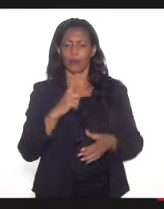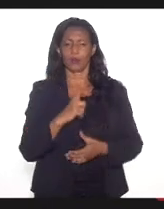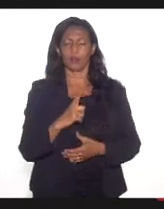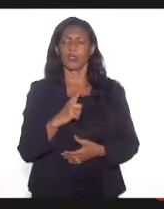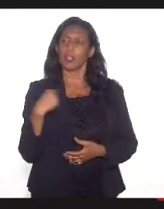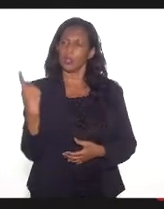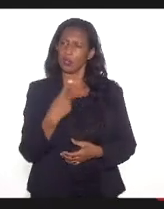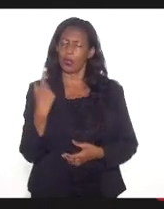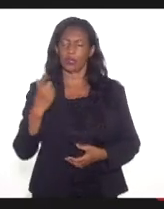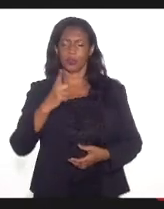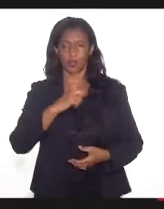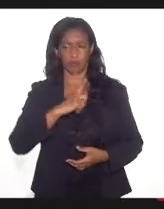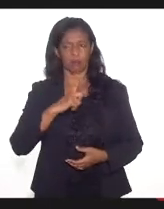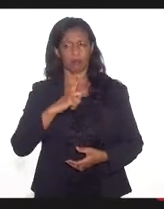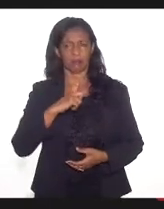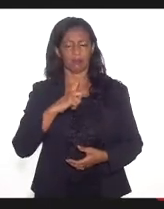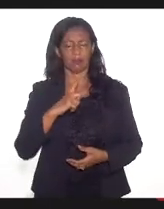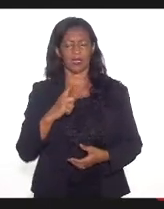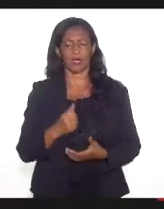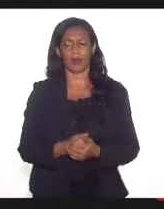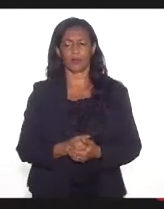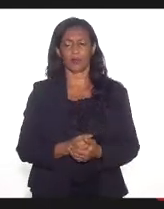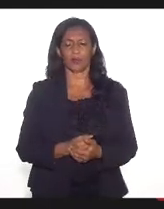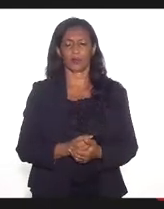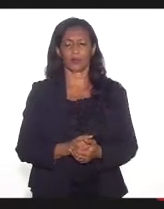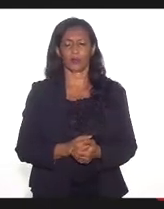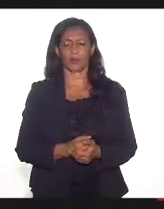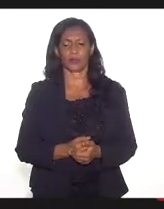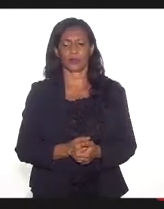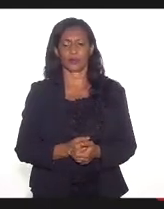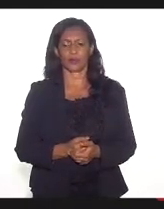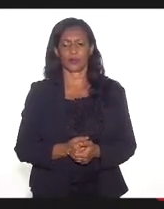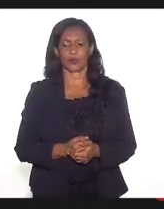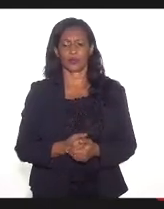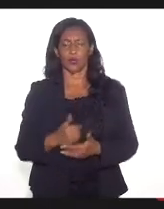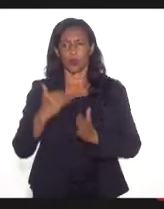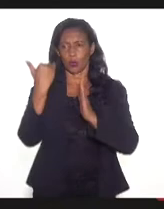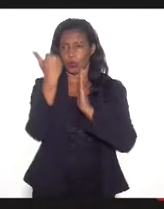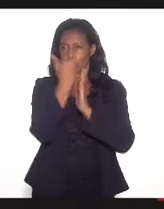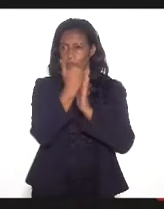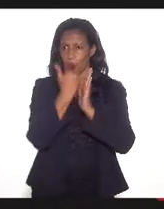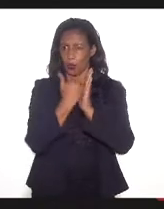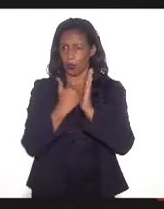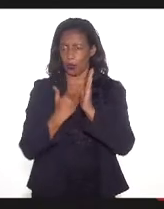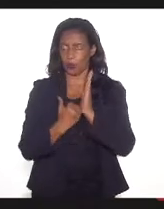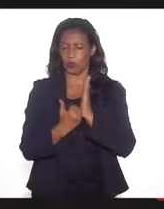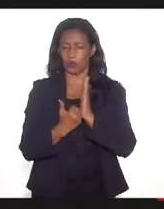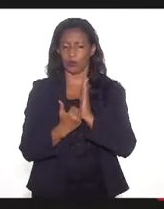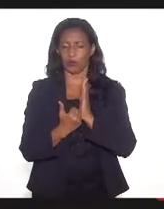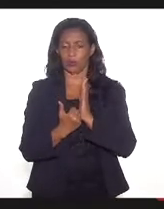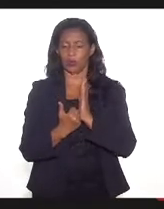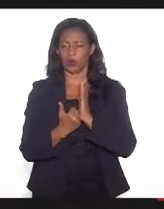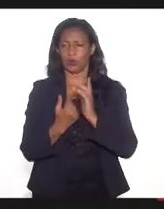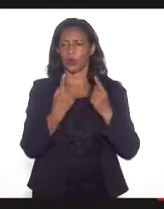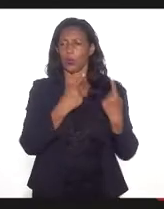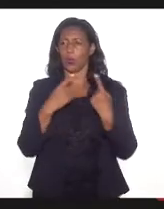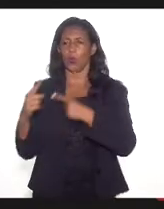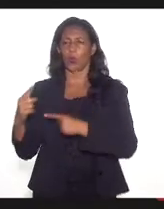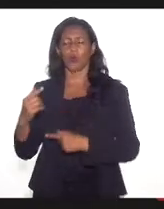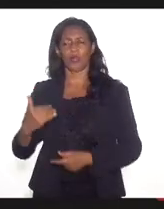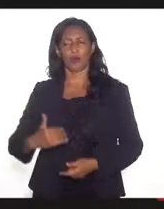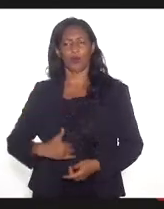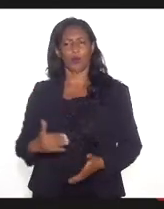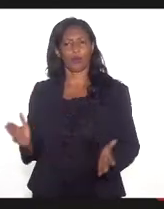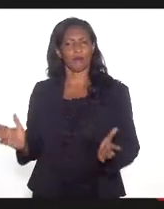tem no nosso bojo dos nossos programas de combate à fome e à